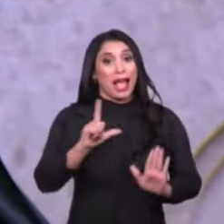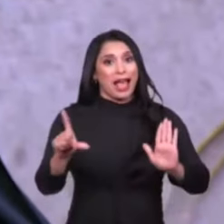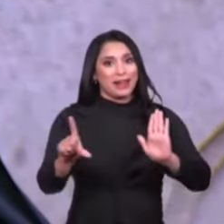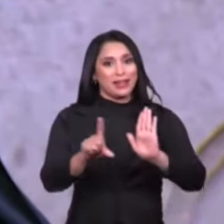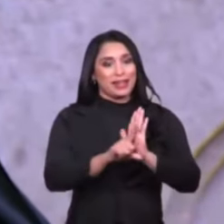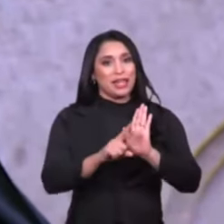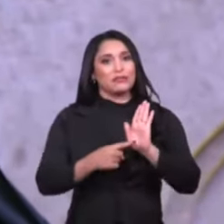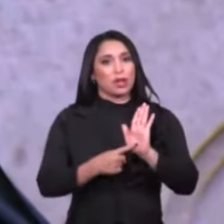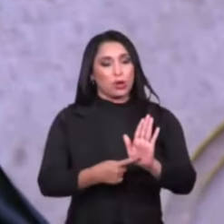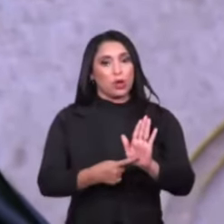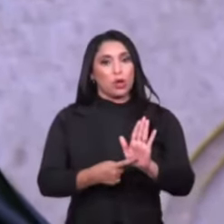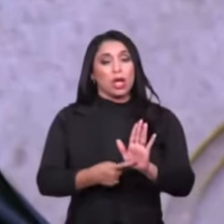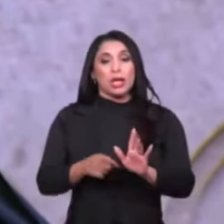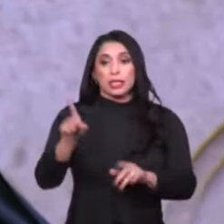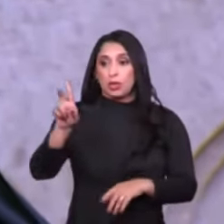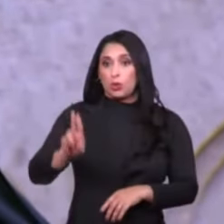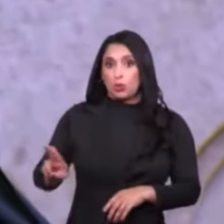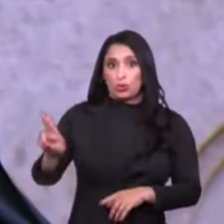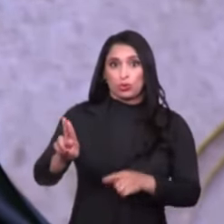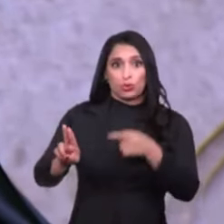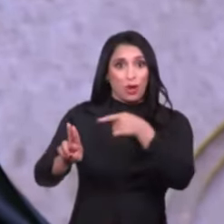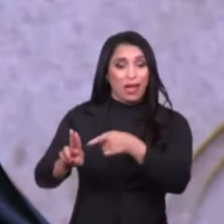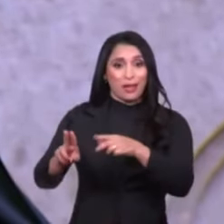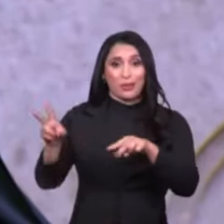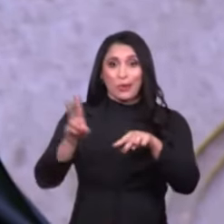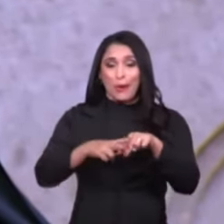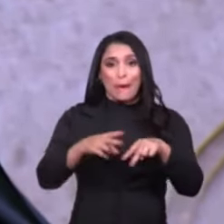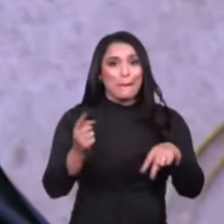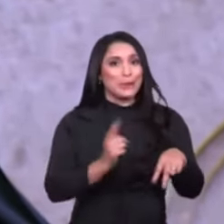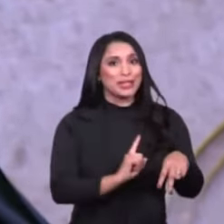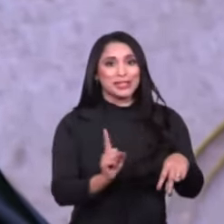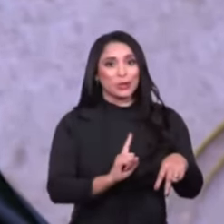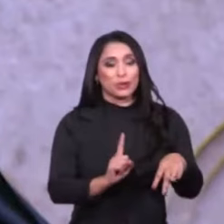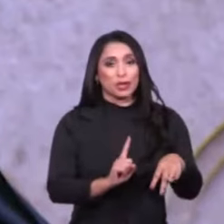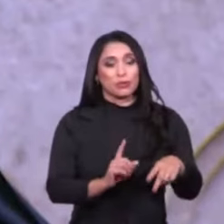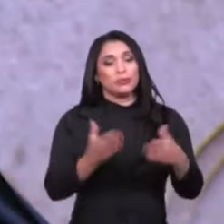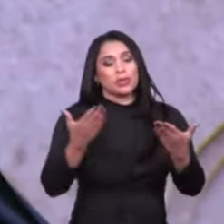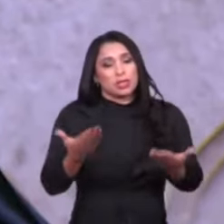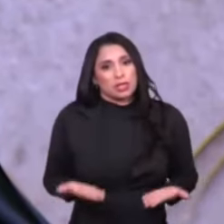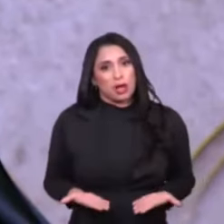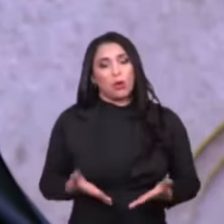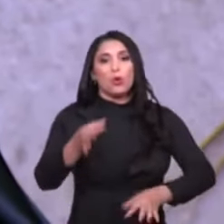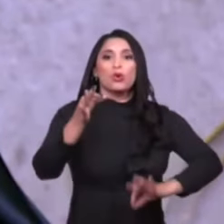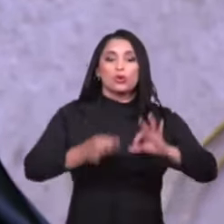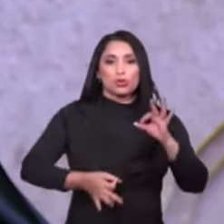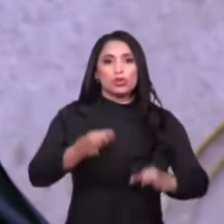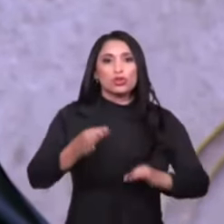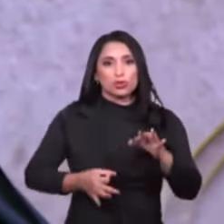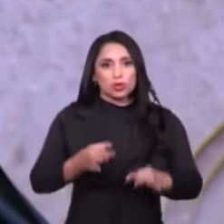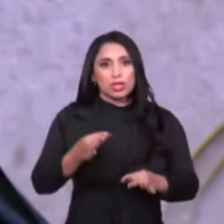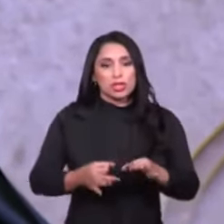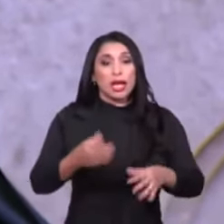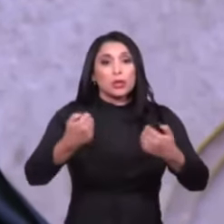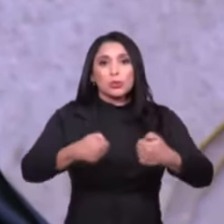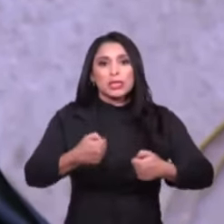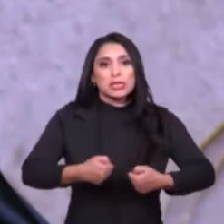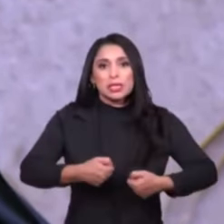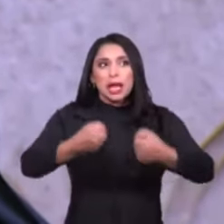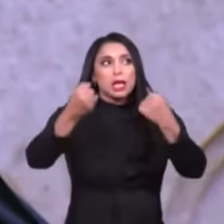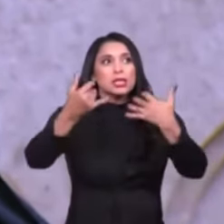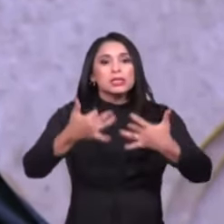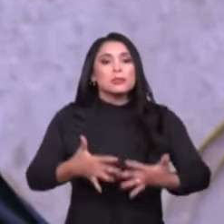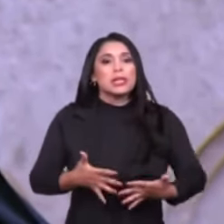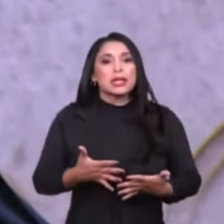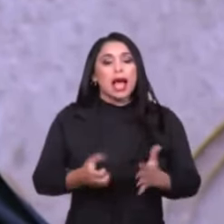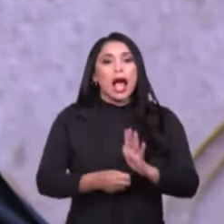que o usuário não vai para a prisão. Por isso, é preciso que o judiciário diga a quantidade de drogas compatível com